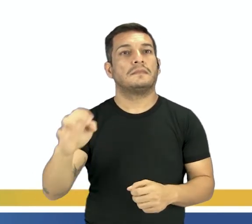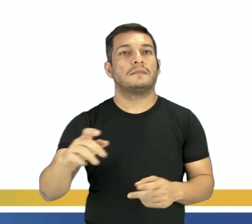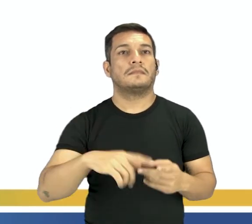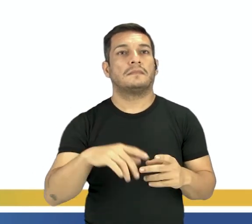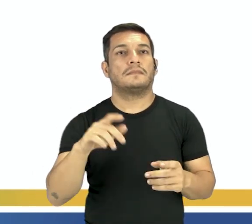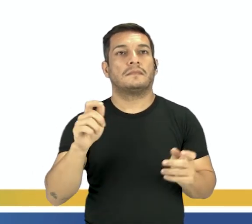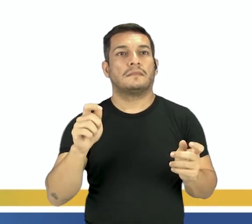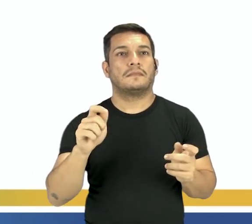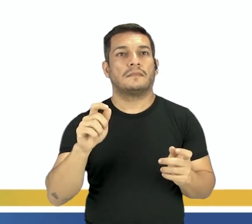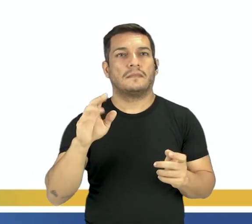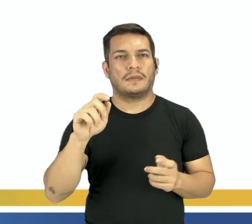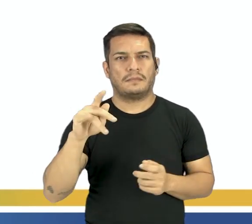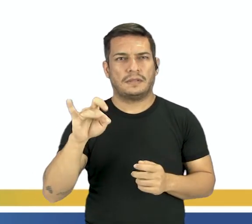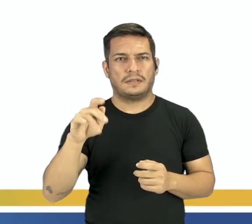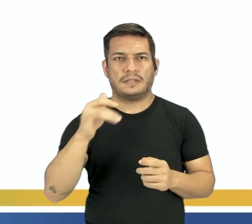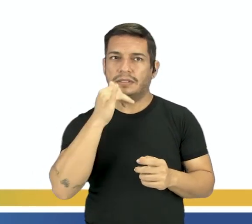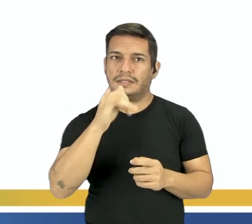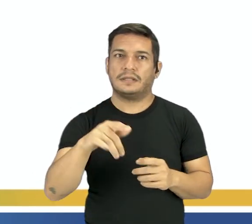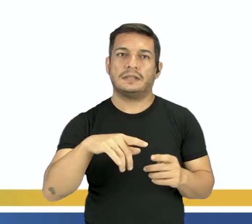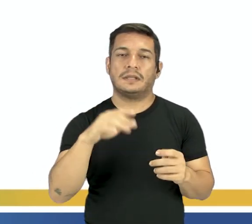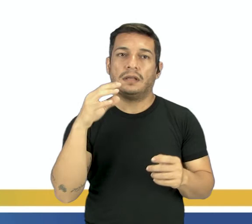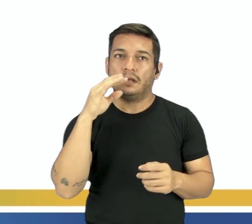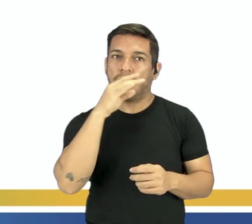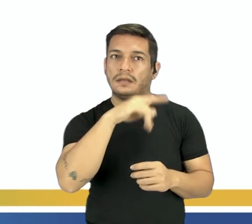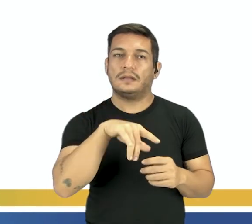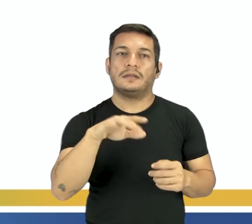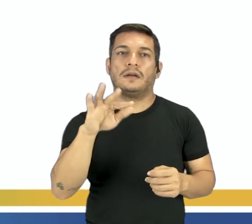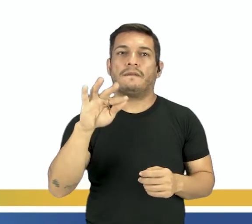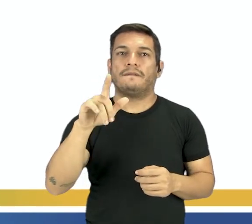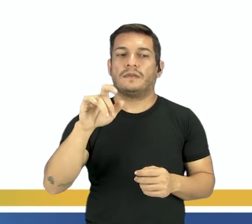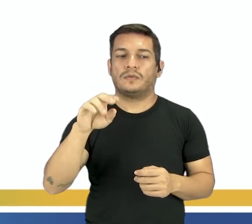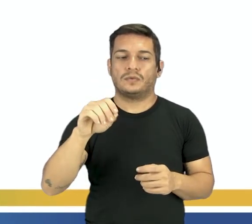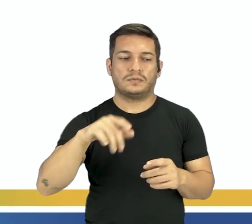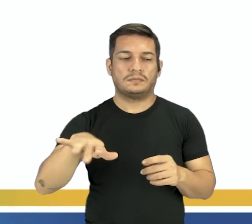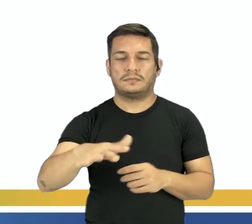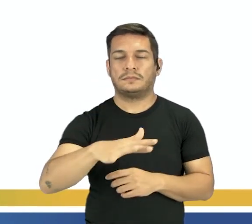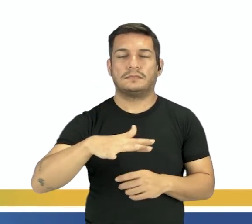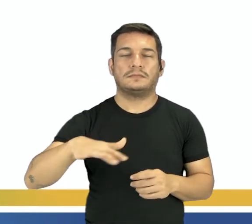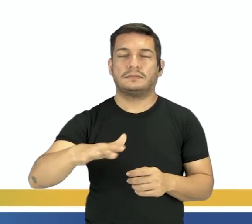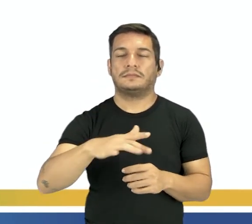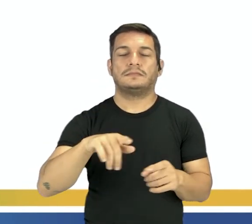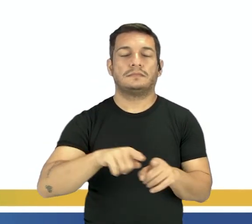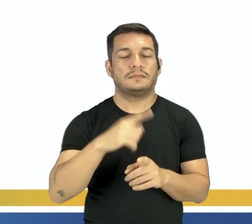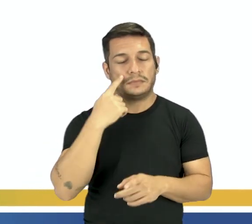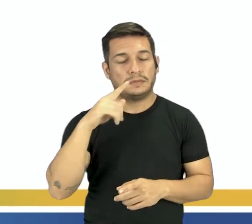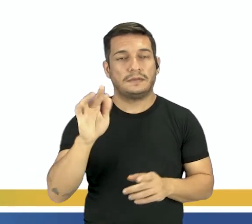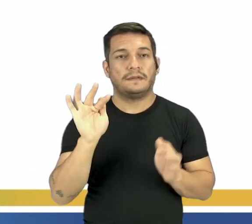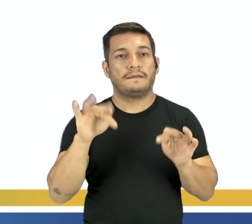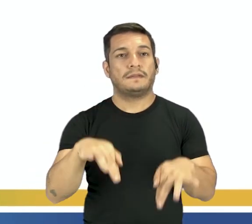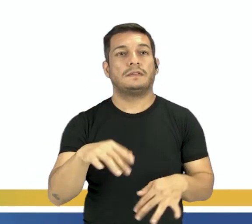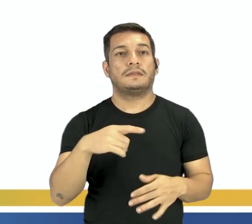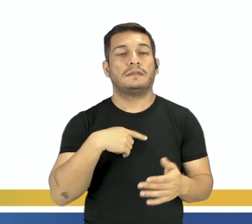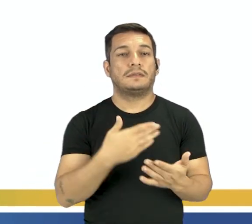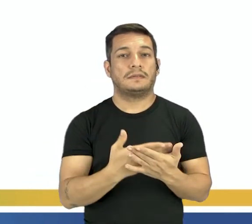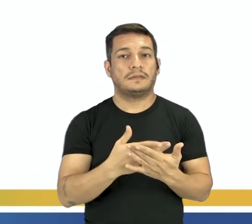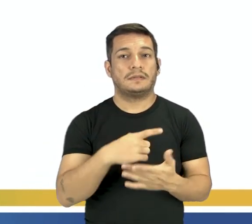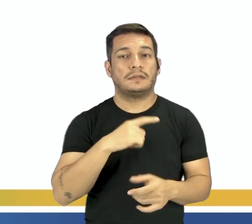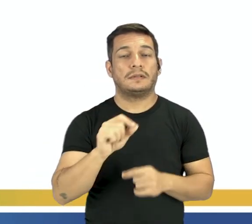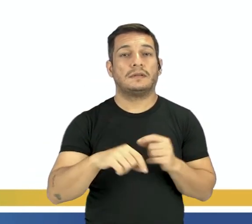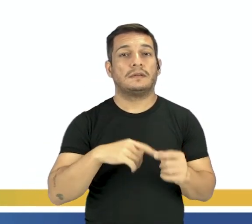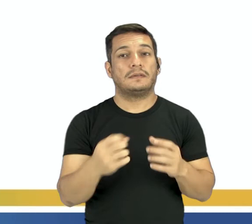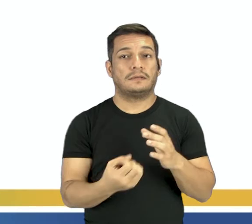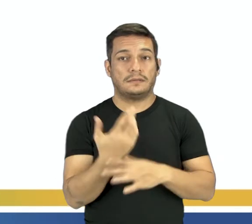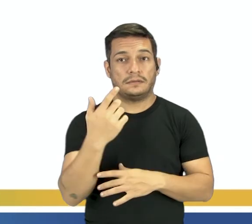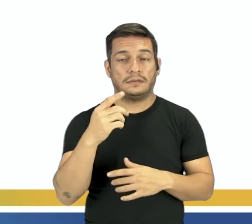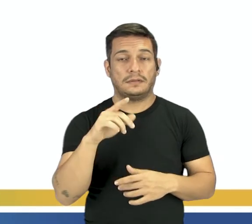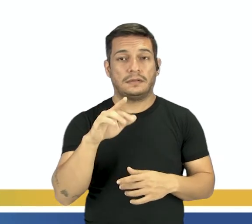capacitância, temperatura e a última que é o fluxo magnético. Como a gente viu ao longo da aula, para que se tenha geração de corrente elétrica,